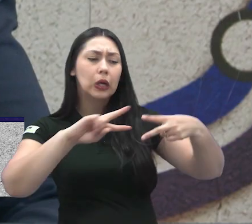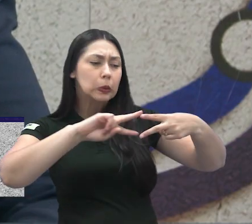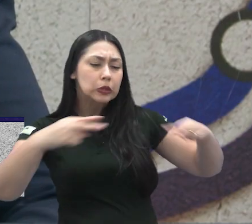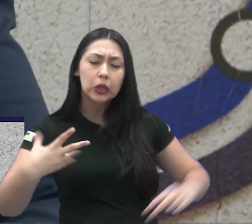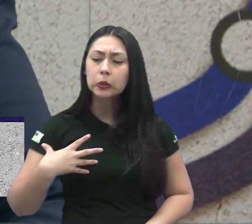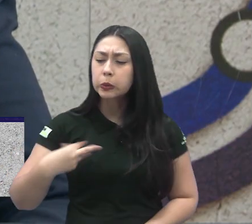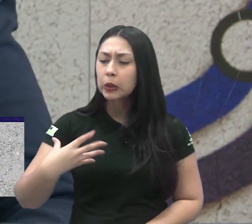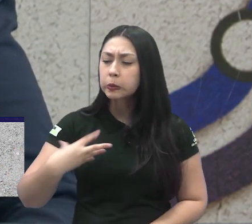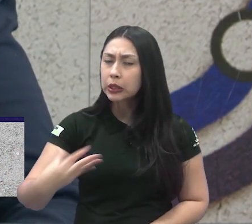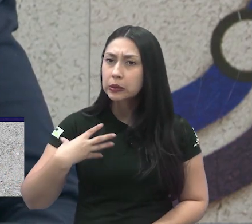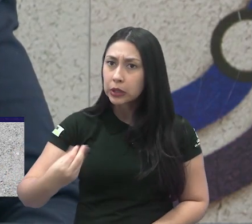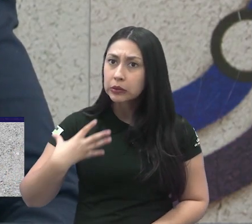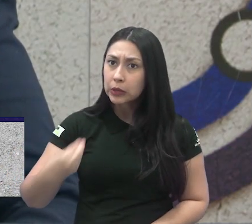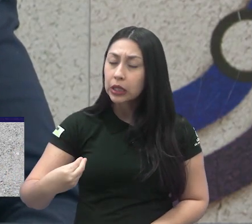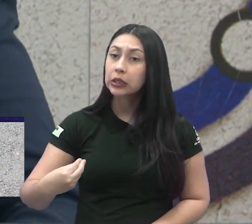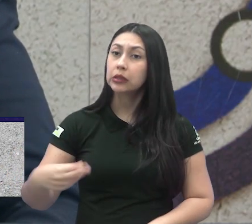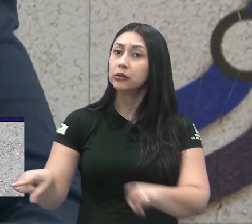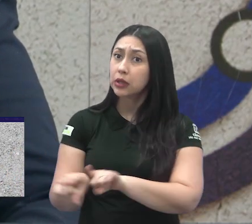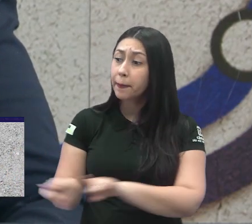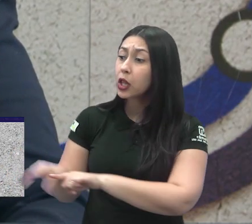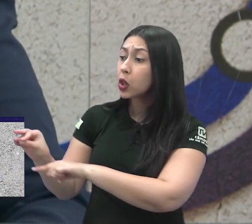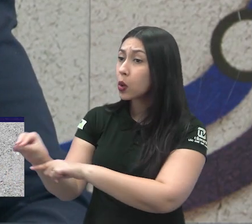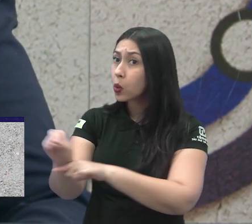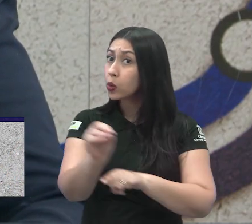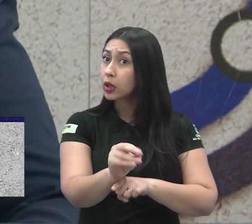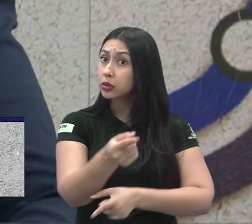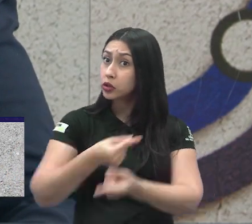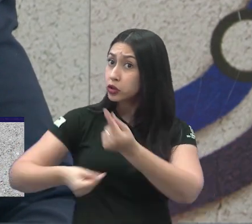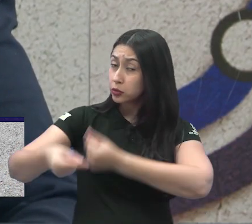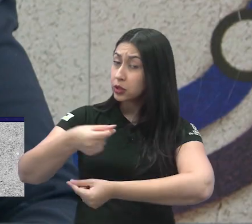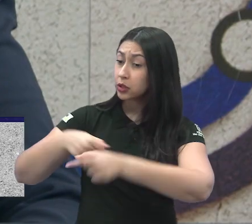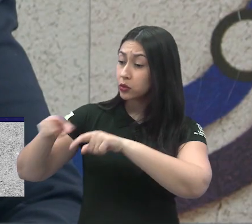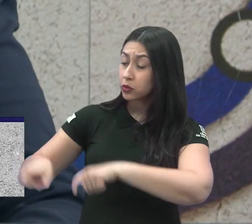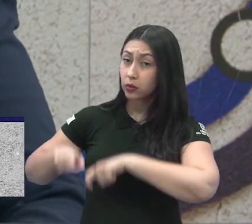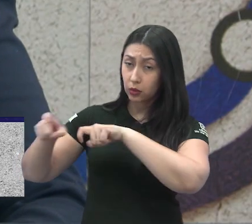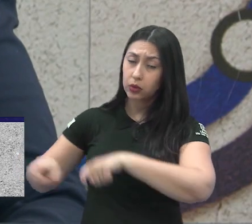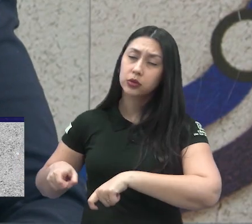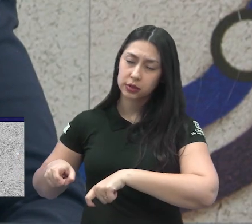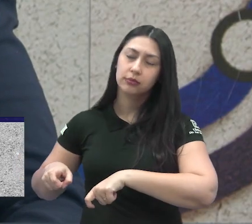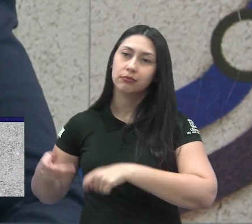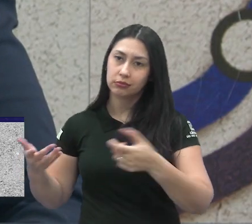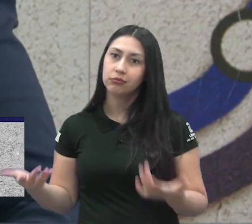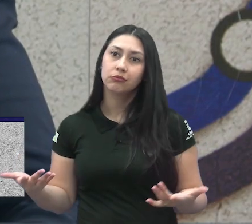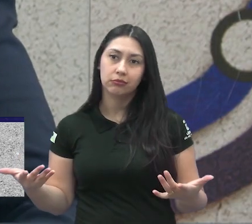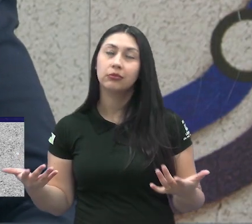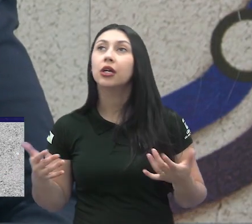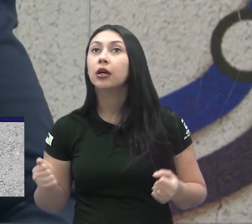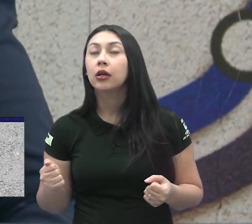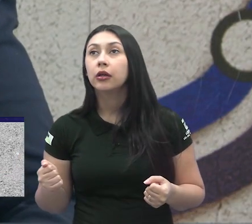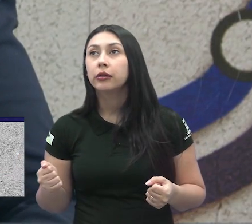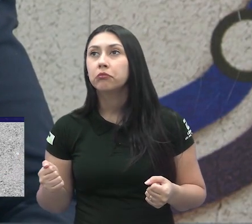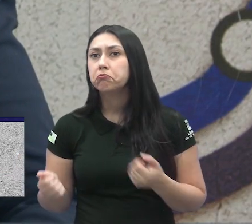reprodução, manejo geral, sim, toda a parte administrativa de uma fazenda também, né? Seja ela